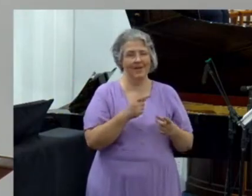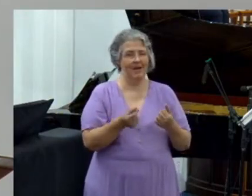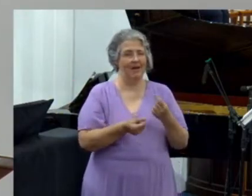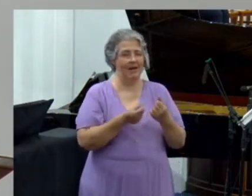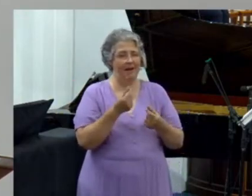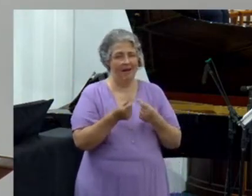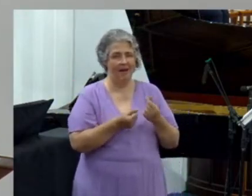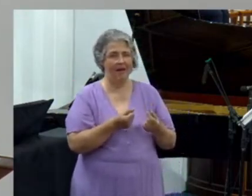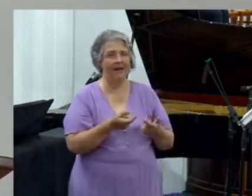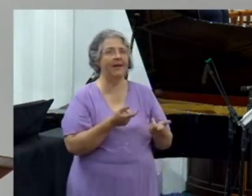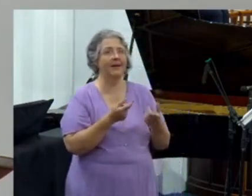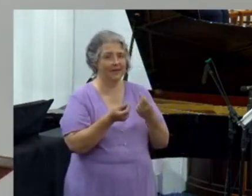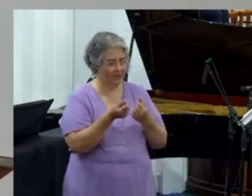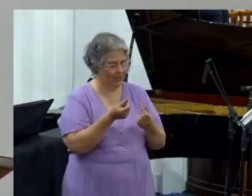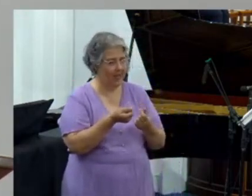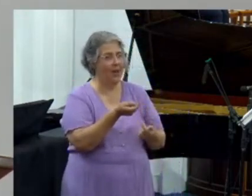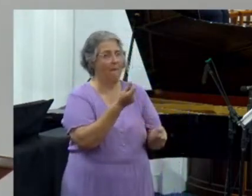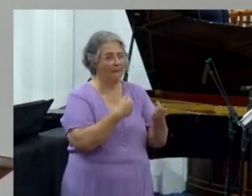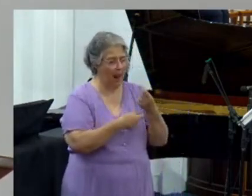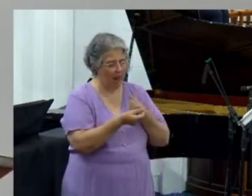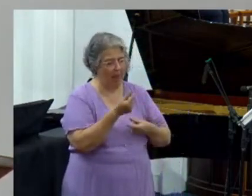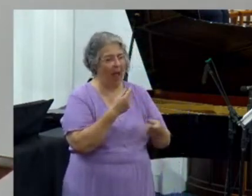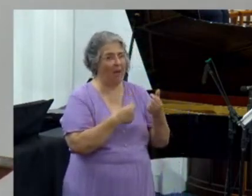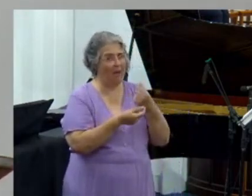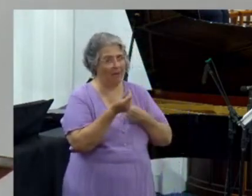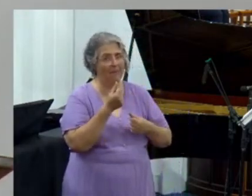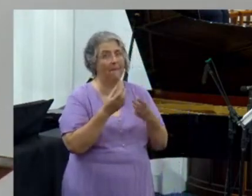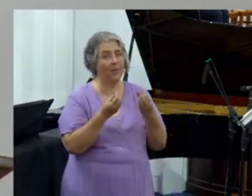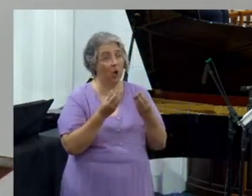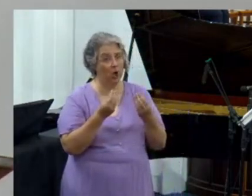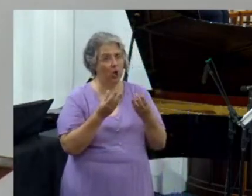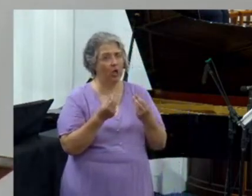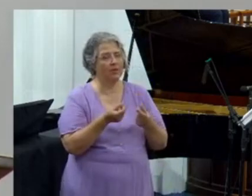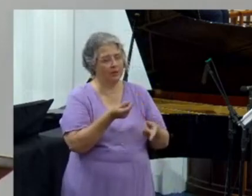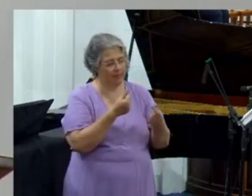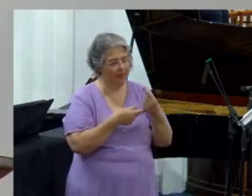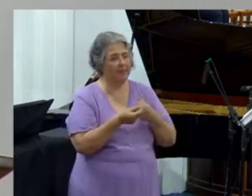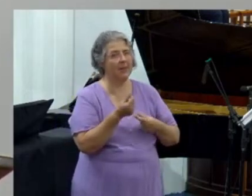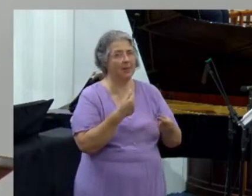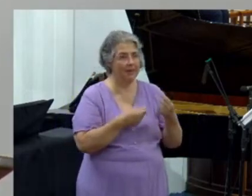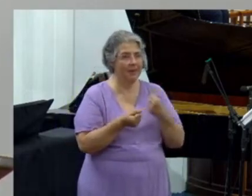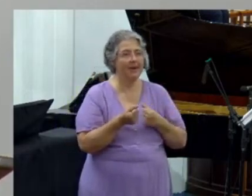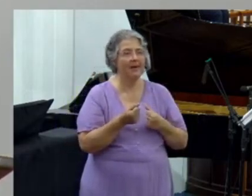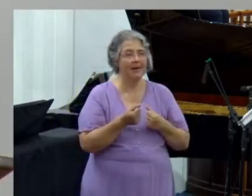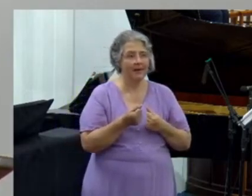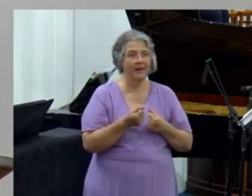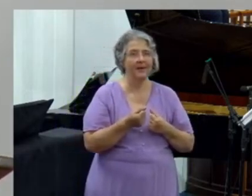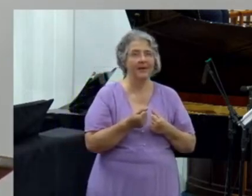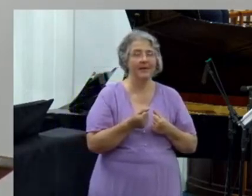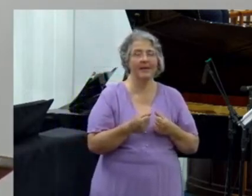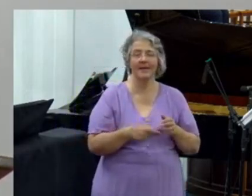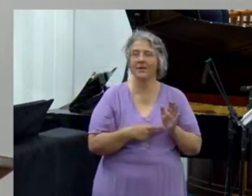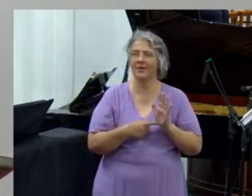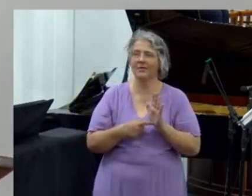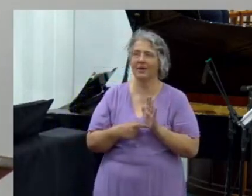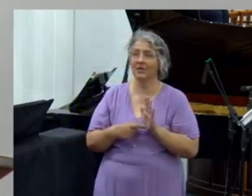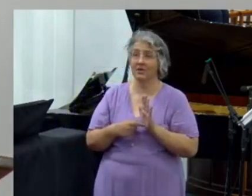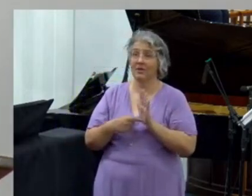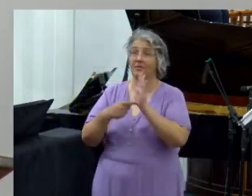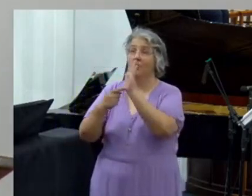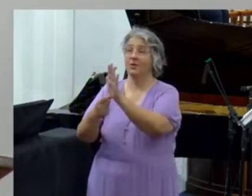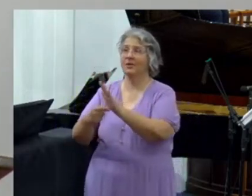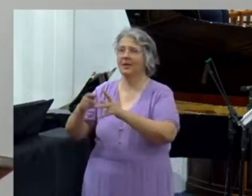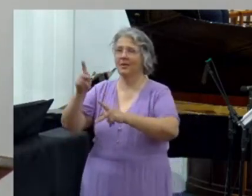instrumento utilizado nas mãos do Senhor para aproximar, ou pelo menos para cumprir o seu papel de representar o povo diante de Deus,